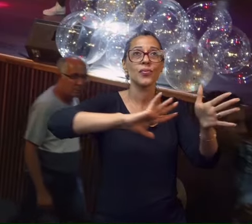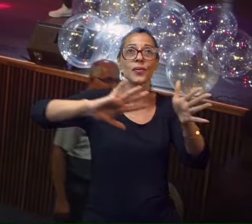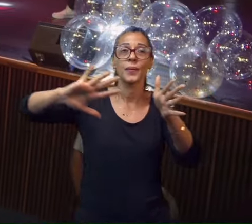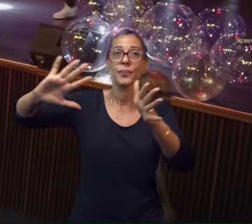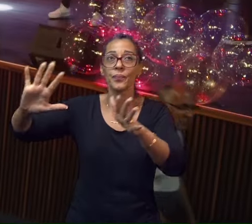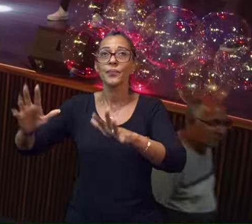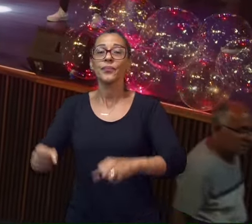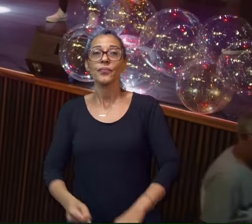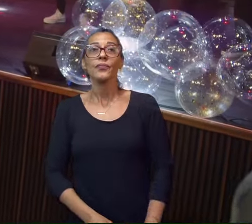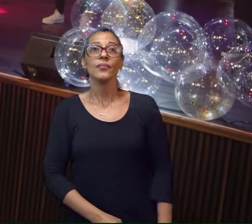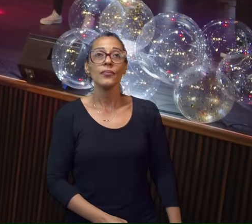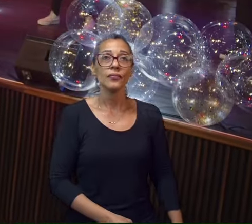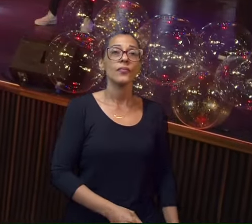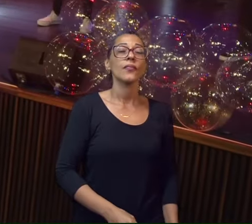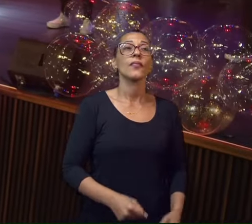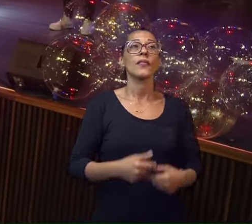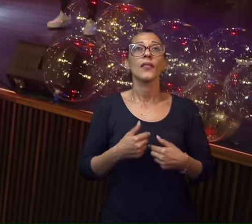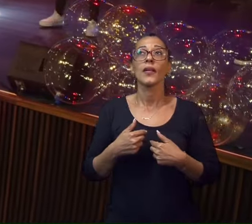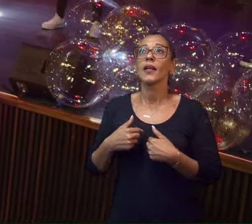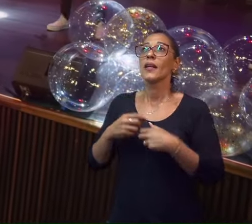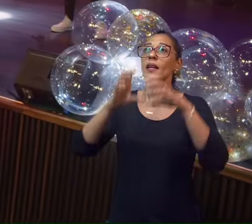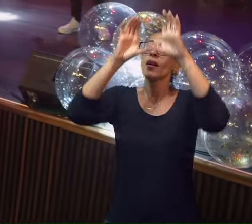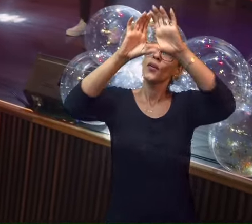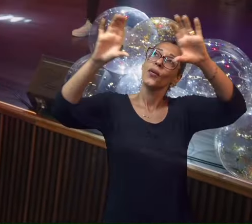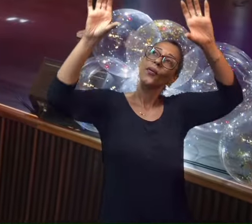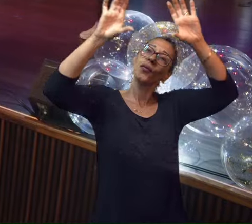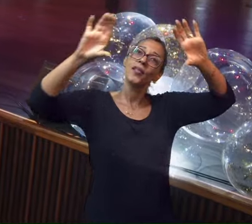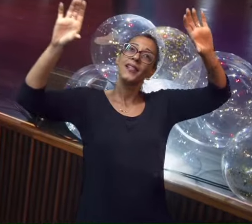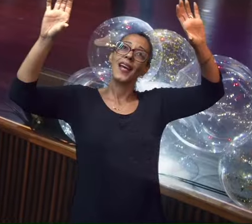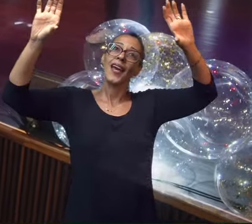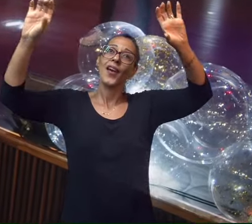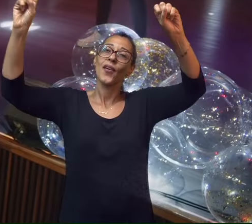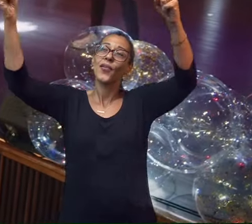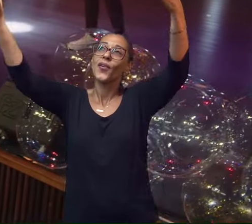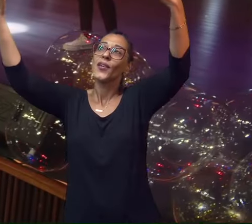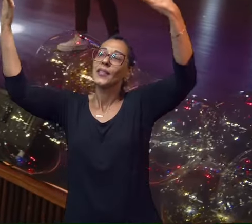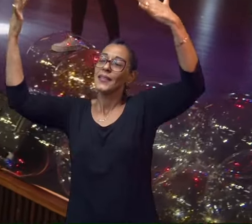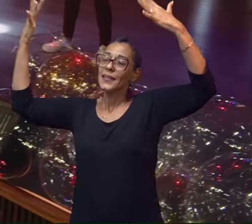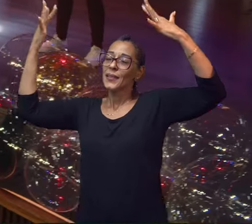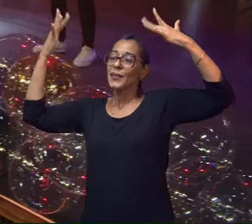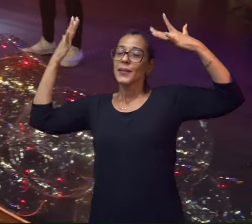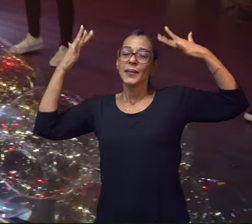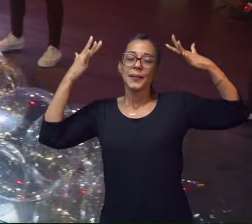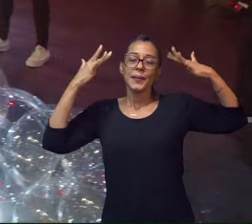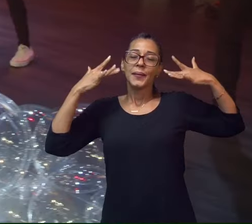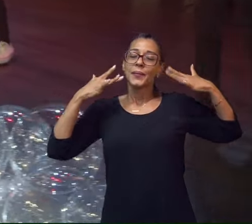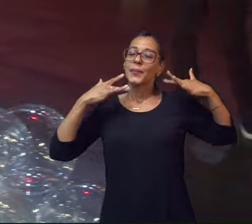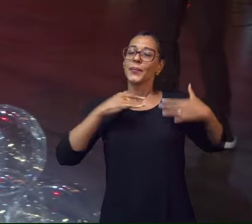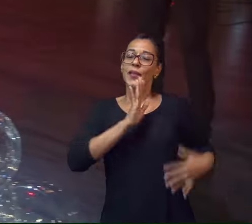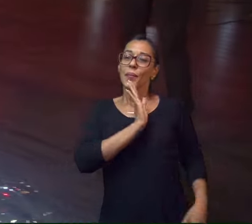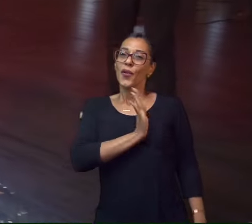algo Lindo Céu aqui em meu coração